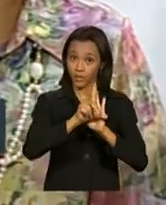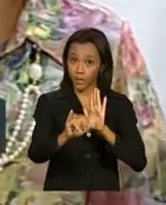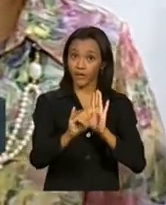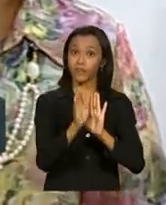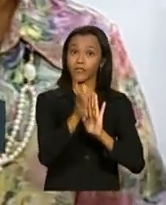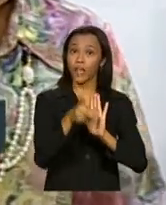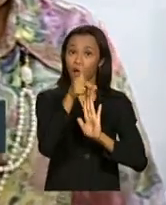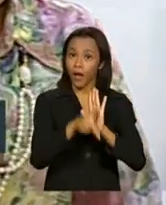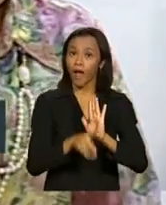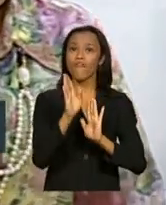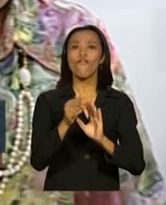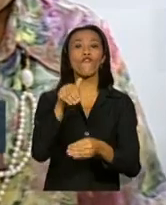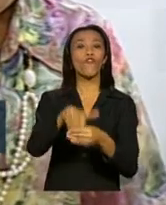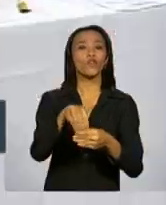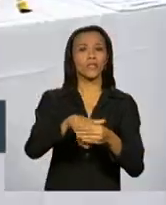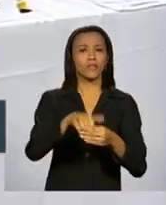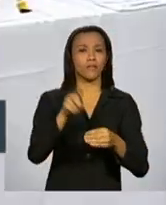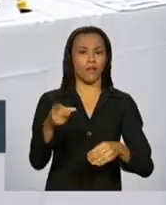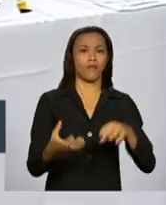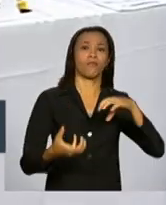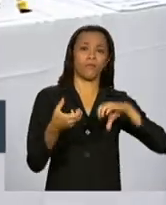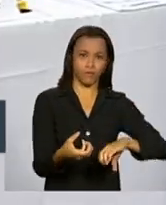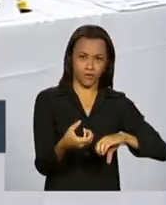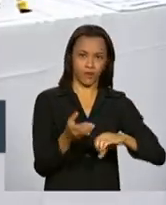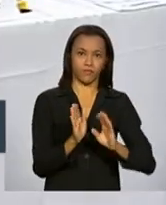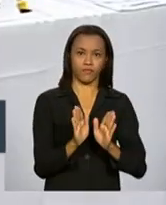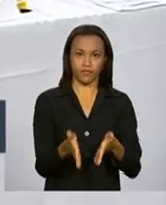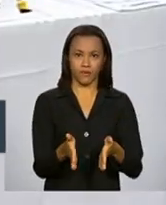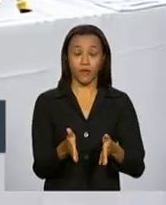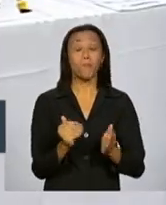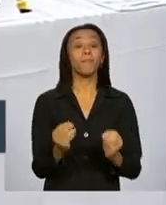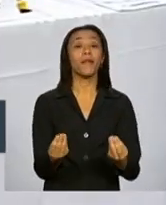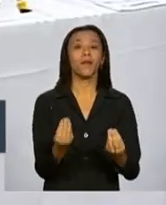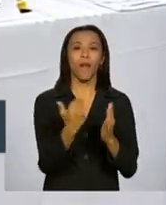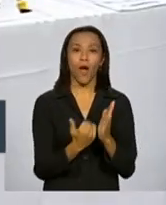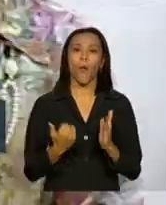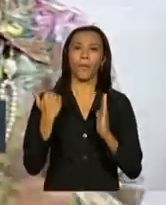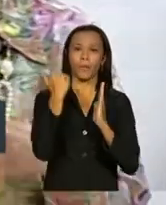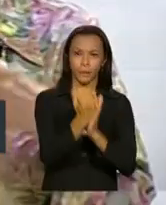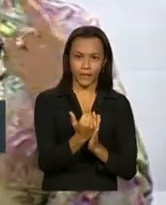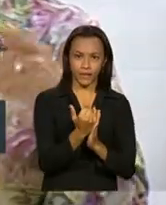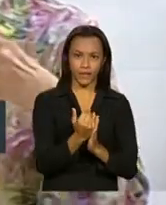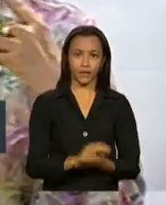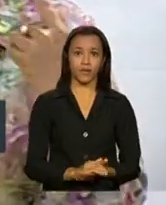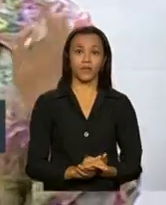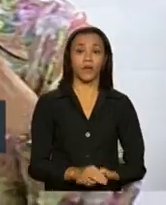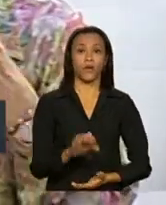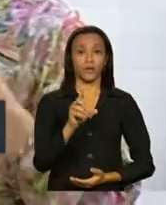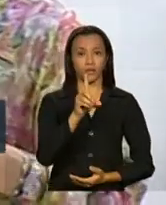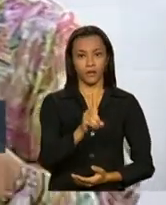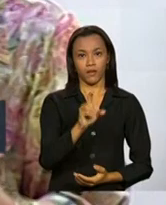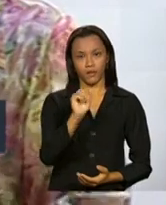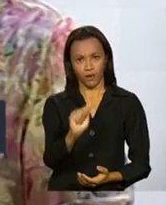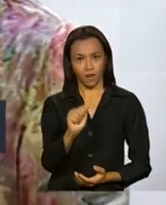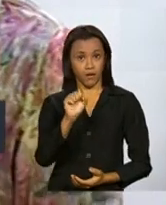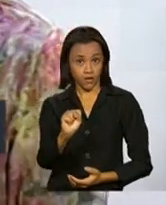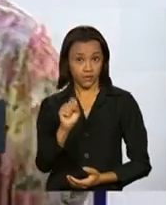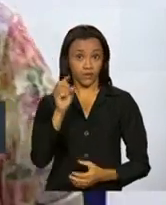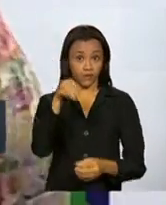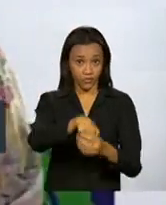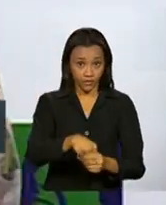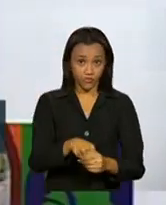votação no congresso nacional para aumentar os das da